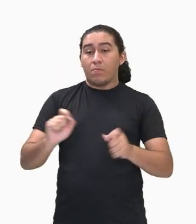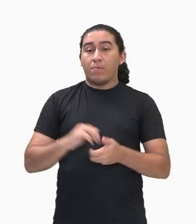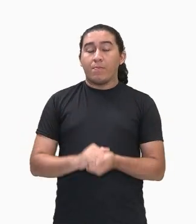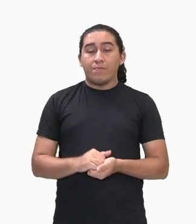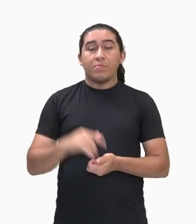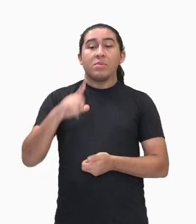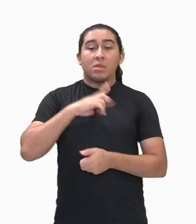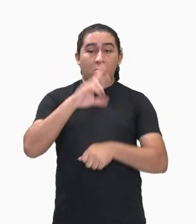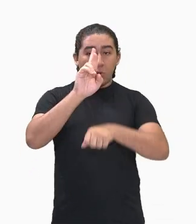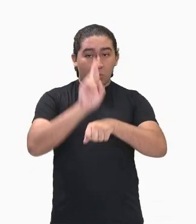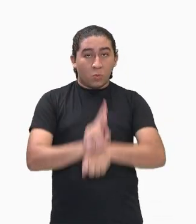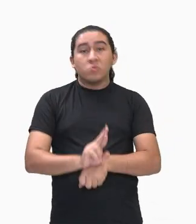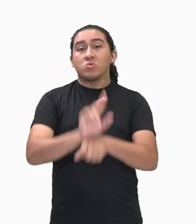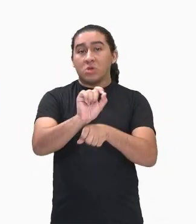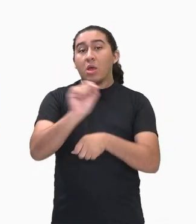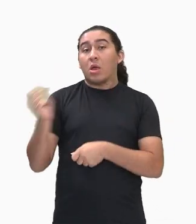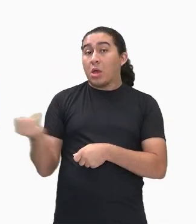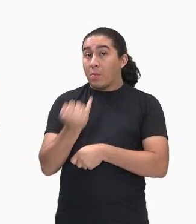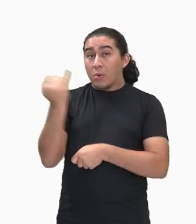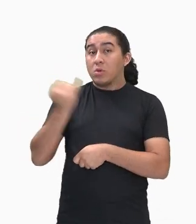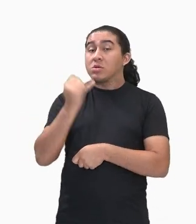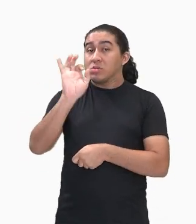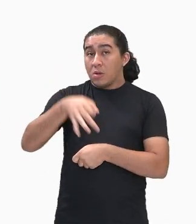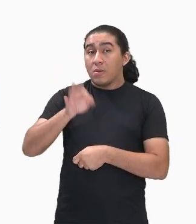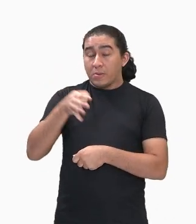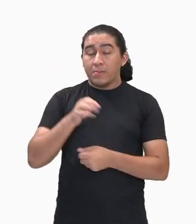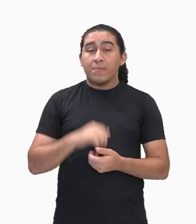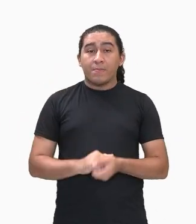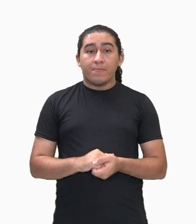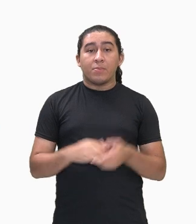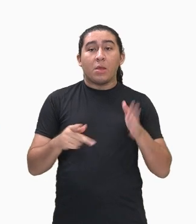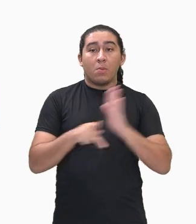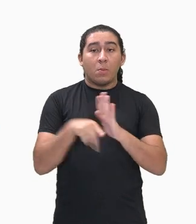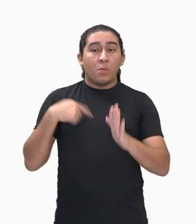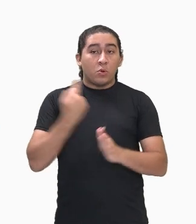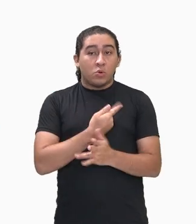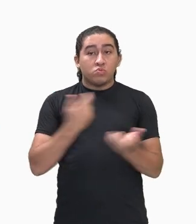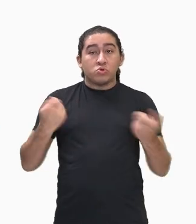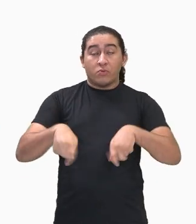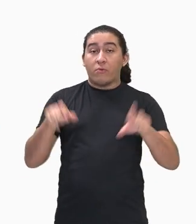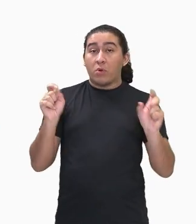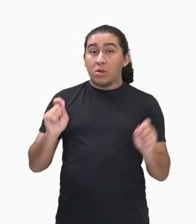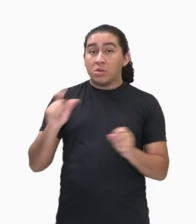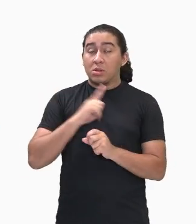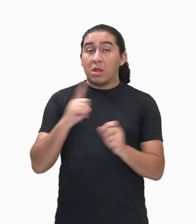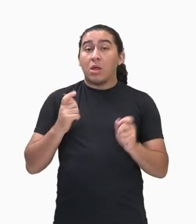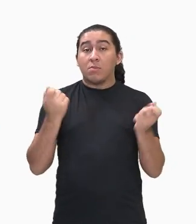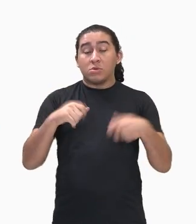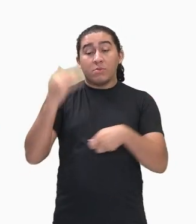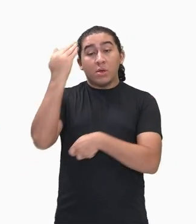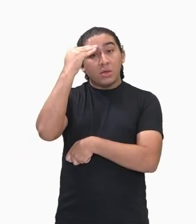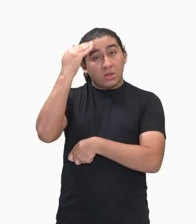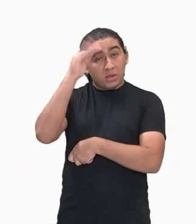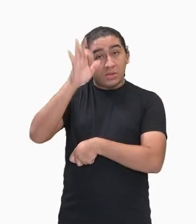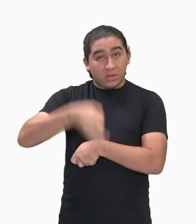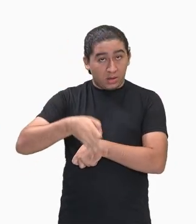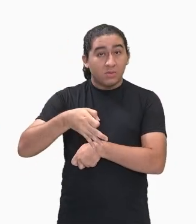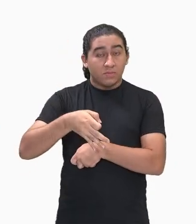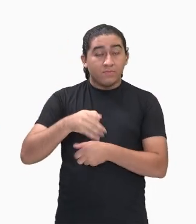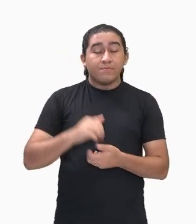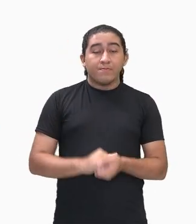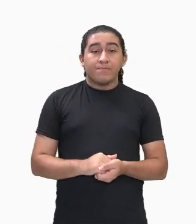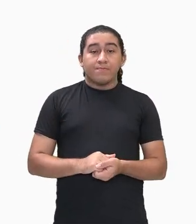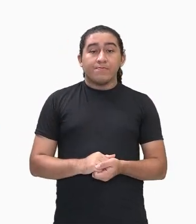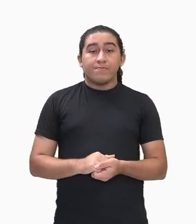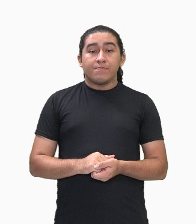esse recurso importantíssimo, para que a gente faça essa interpretação correta.